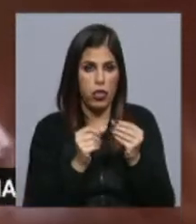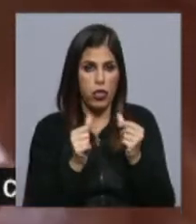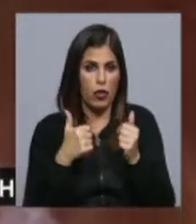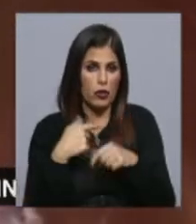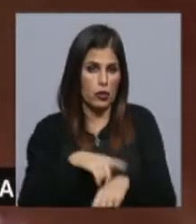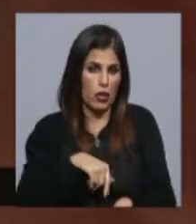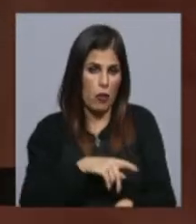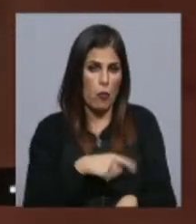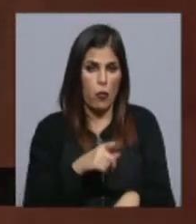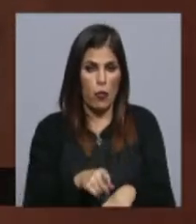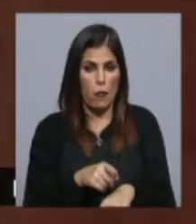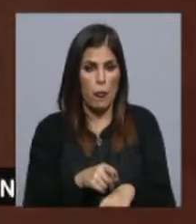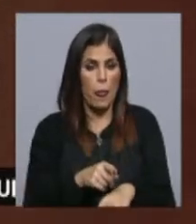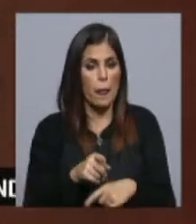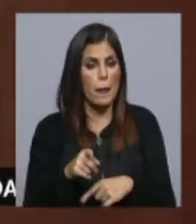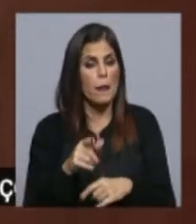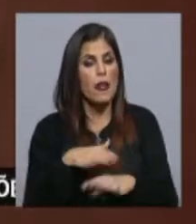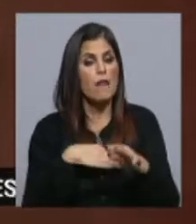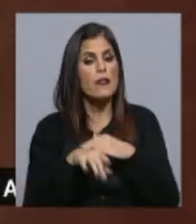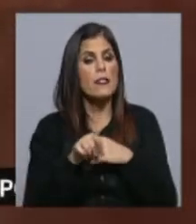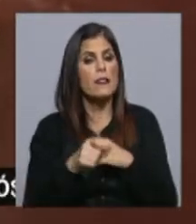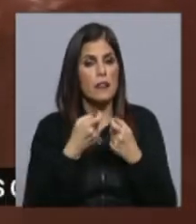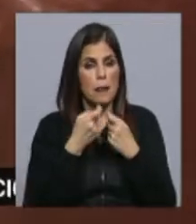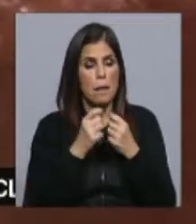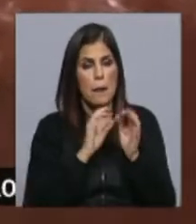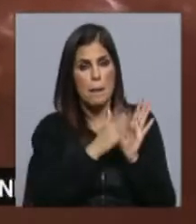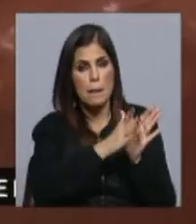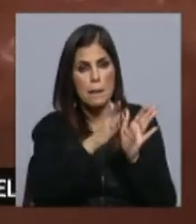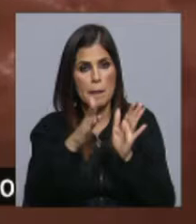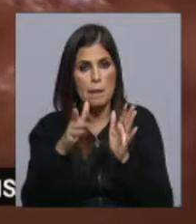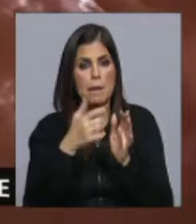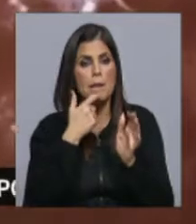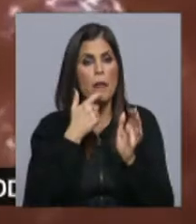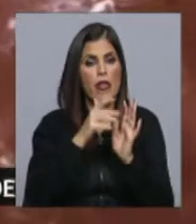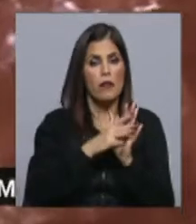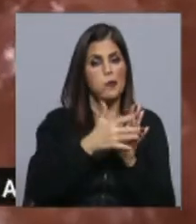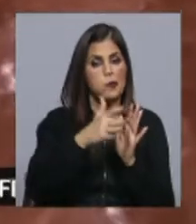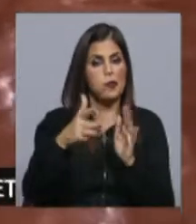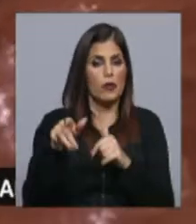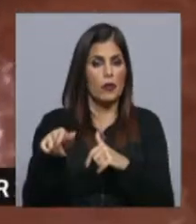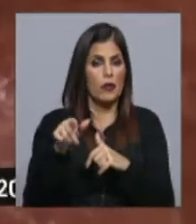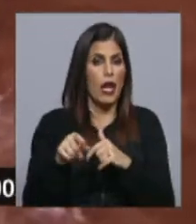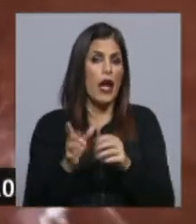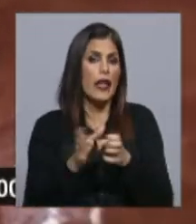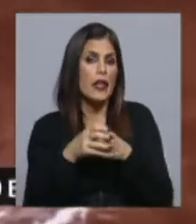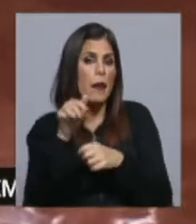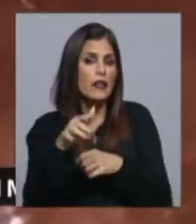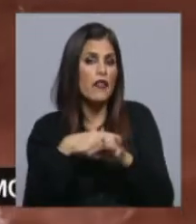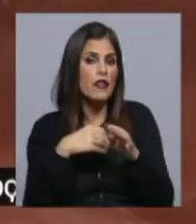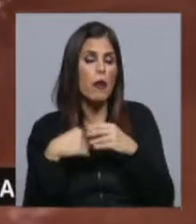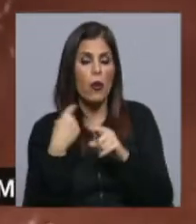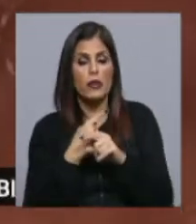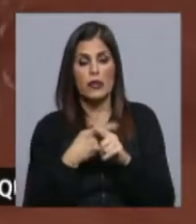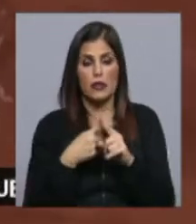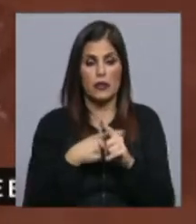tempo, no fundo a fazer esse tipo de linha ordenada de rochas. Então o que fez esta equipa foi algo muito interessante. Pegou nas